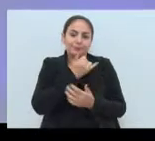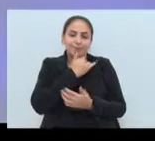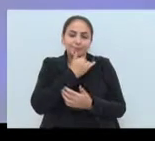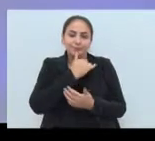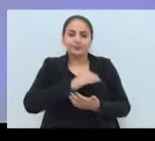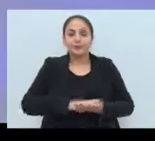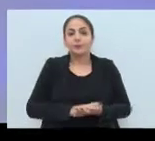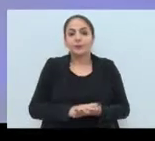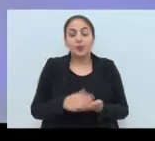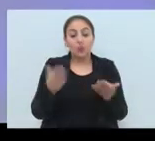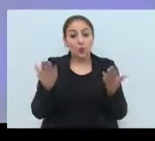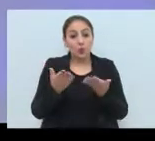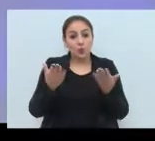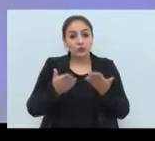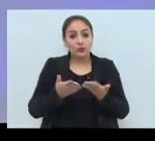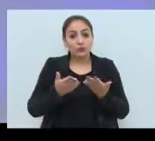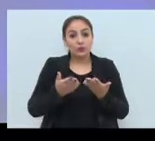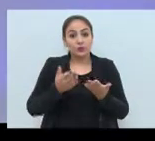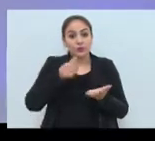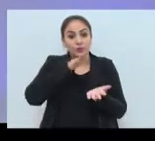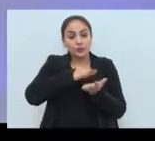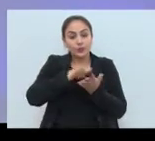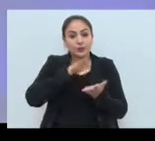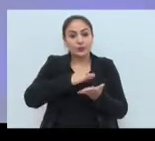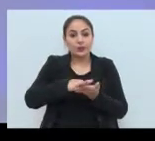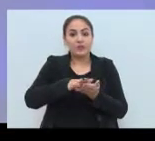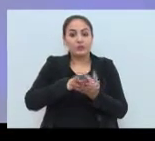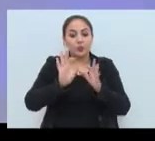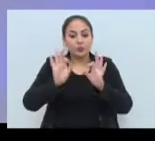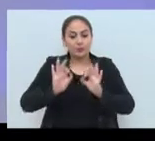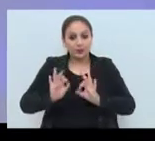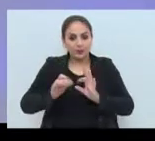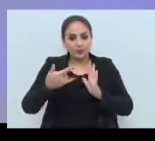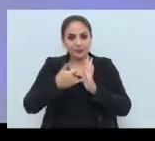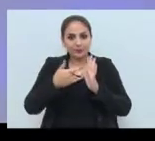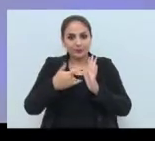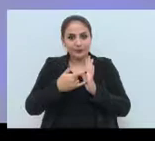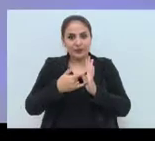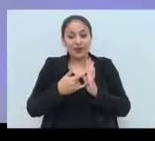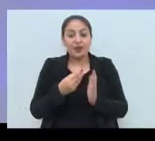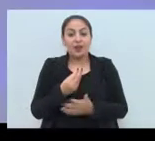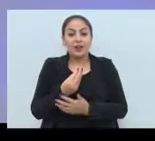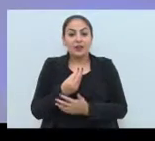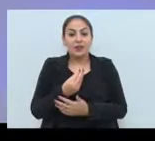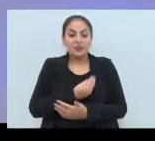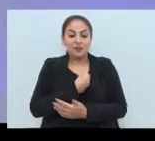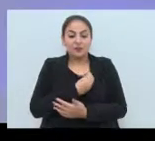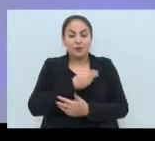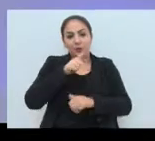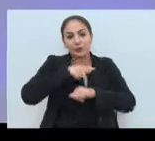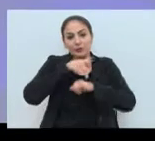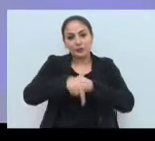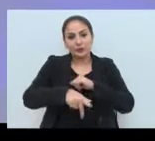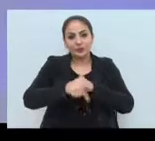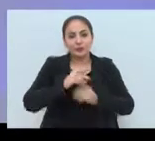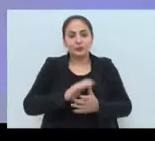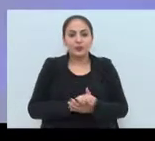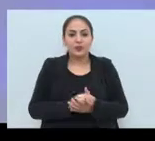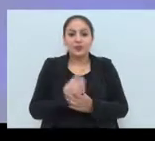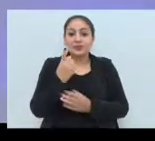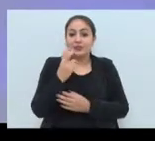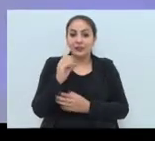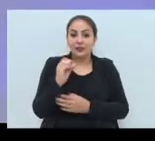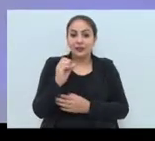foi lançado hoje o aplicativo Viva Passo Fundo. Criado em comemoração aos 150 anos do